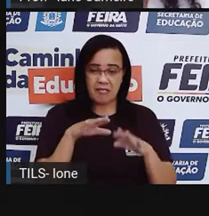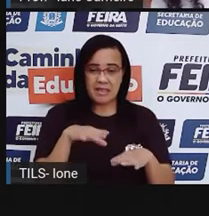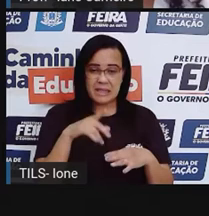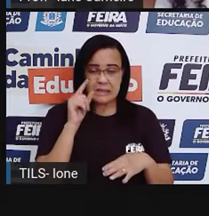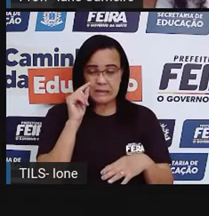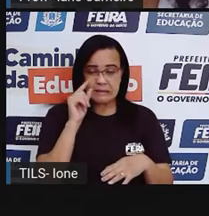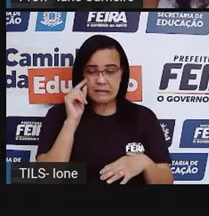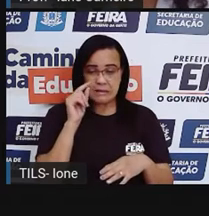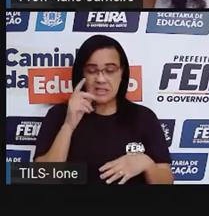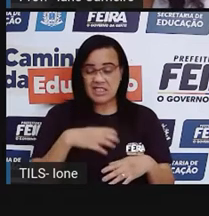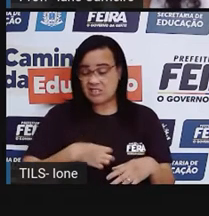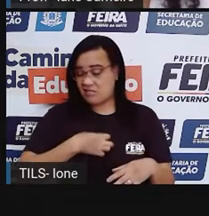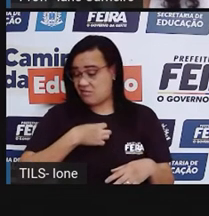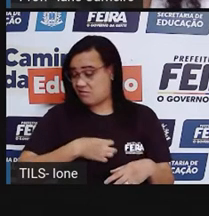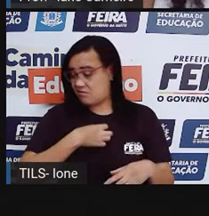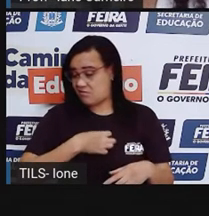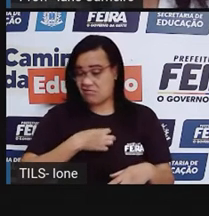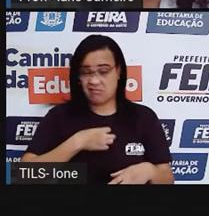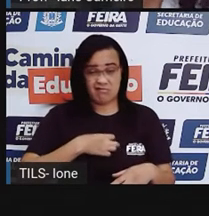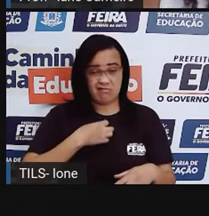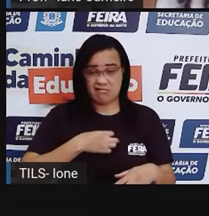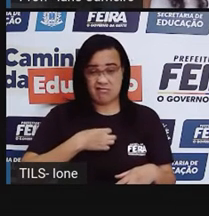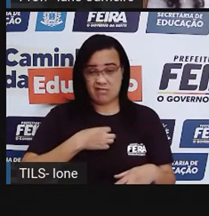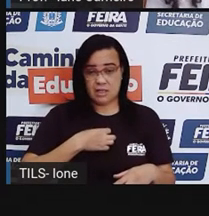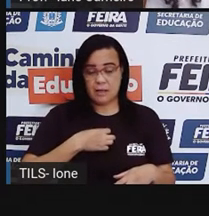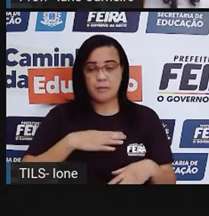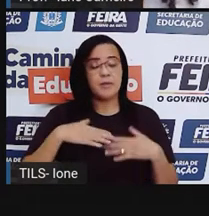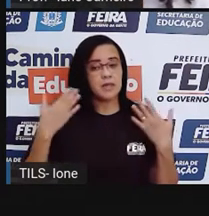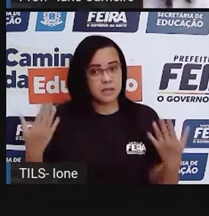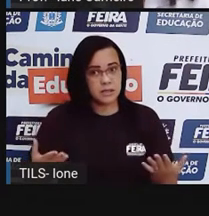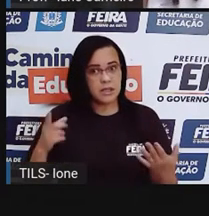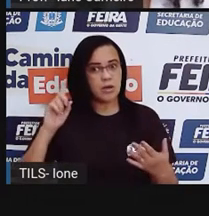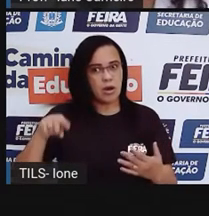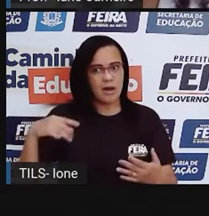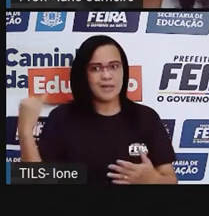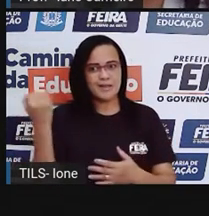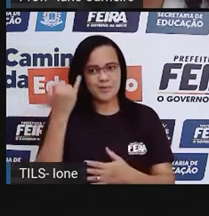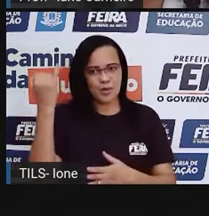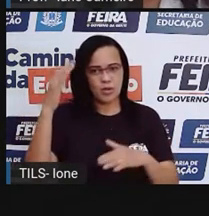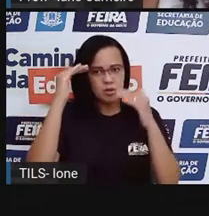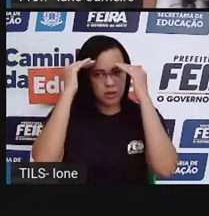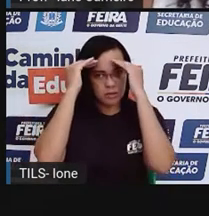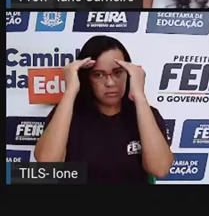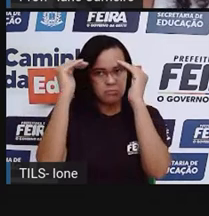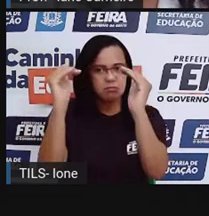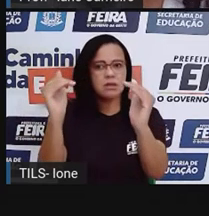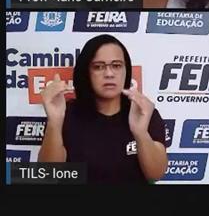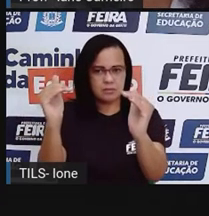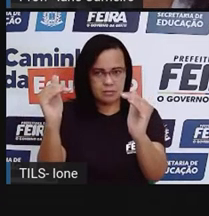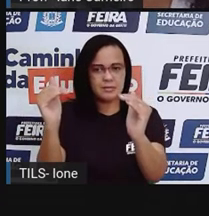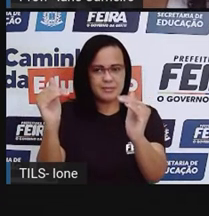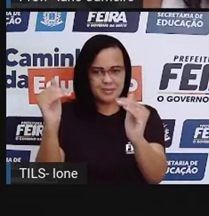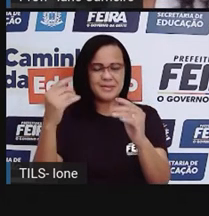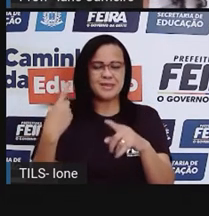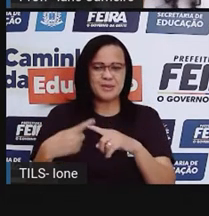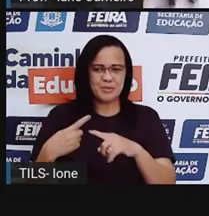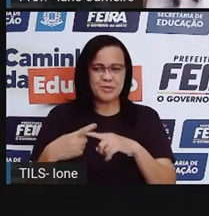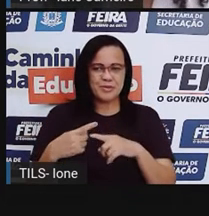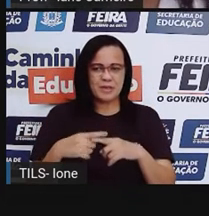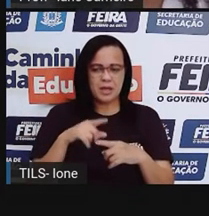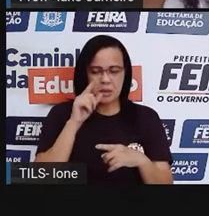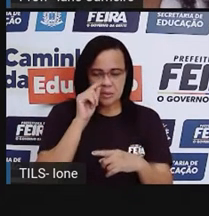Elas ficam irritadas. E é importante a gente também conhecer isso e respeitar, né? Se a pessoa está com sono, se